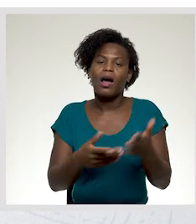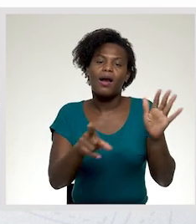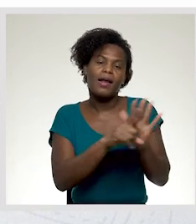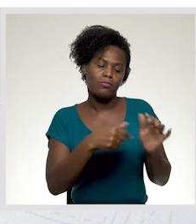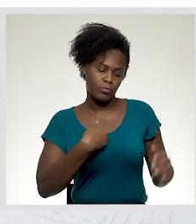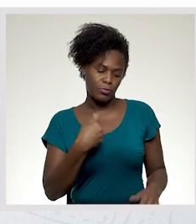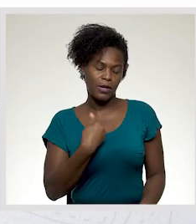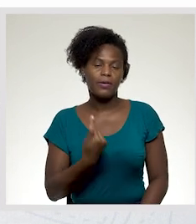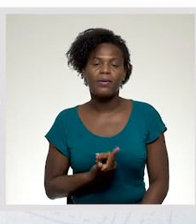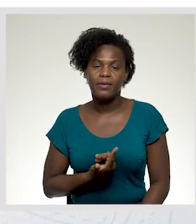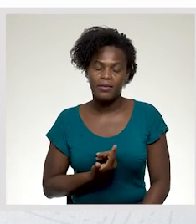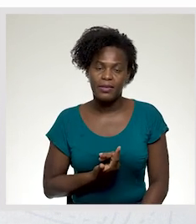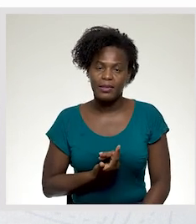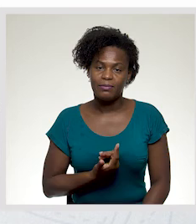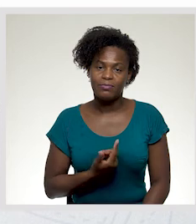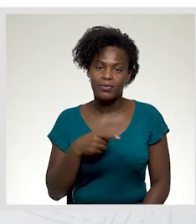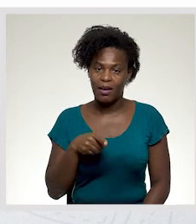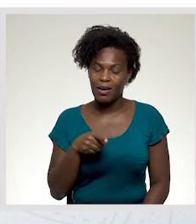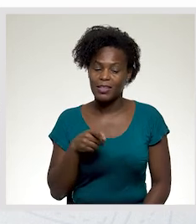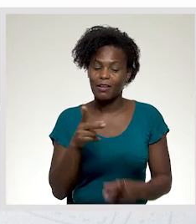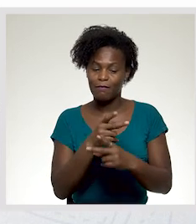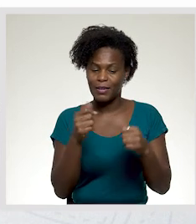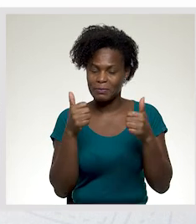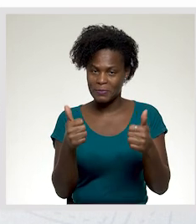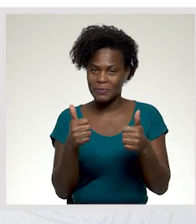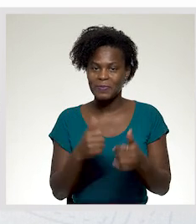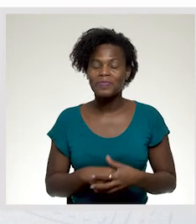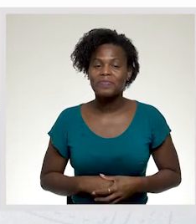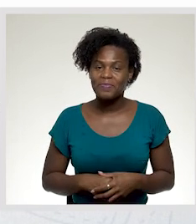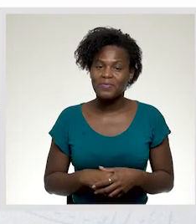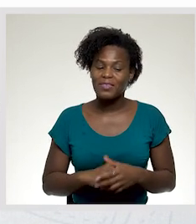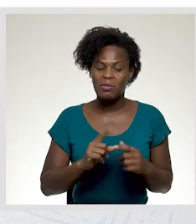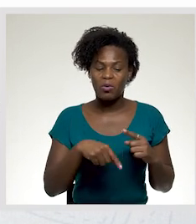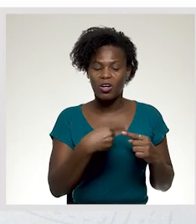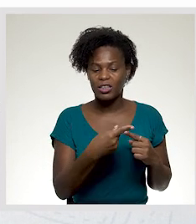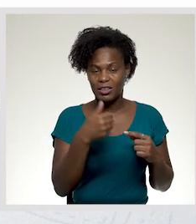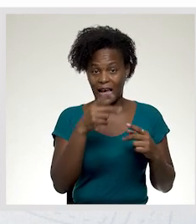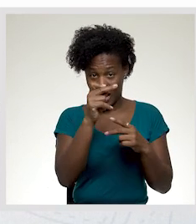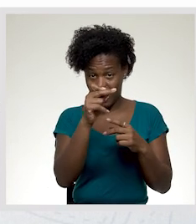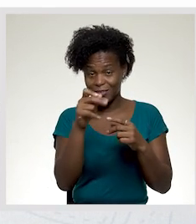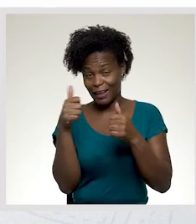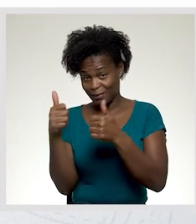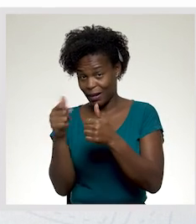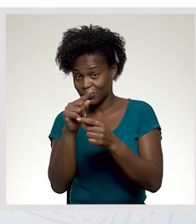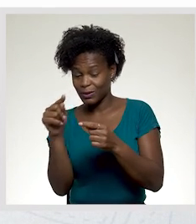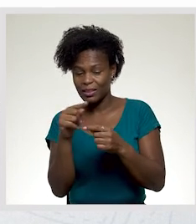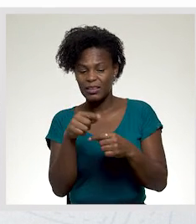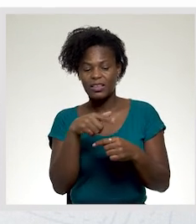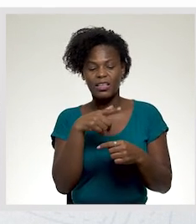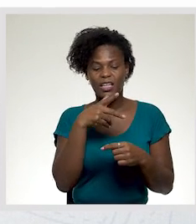lei a si próprio. Esta é a linha correta. As outras linhas que dizem a ética